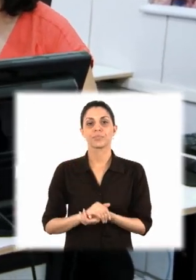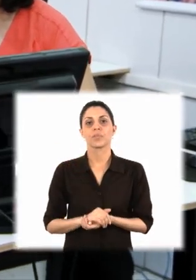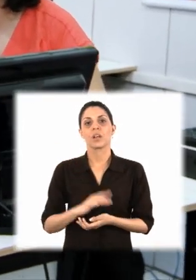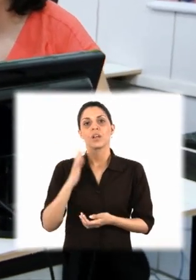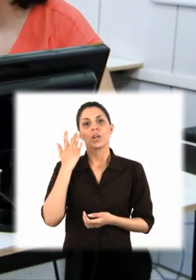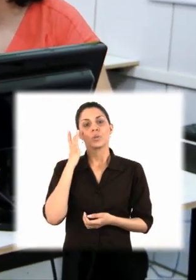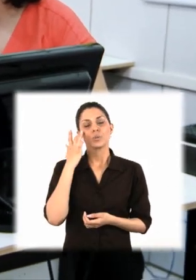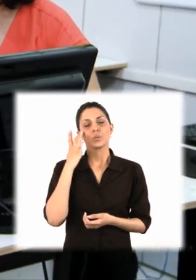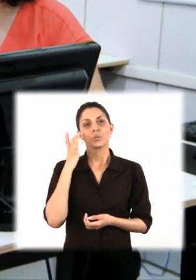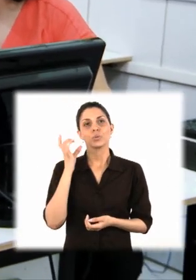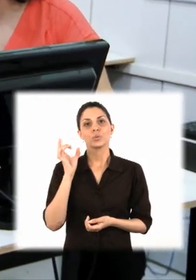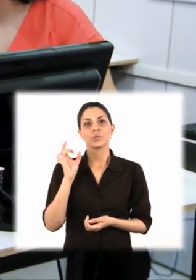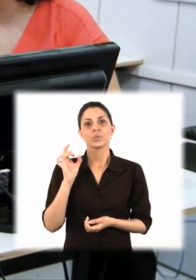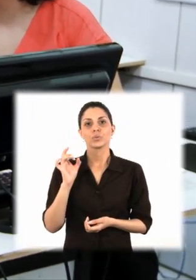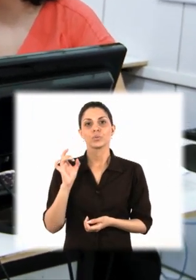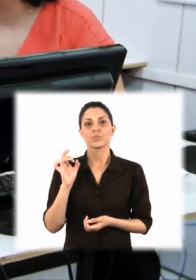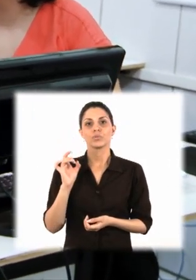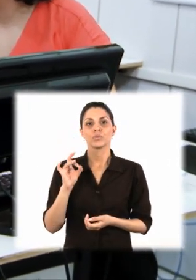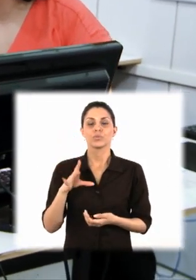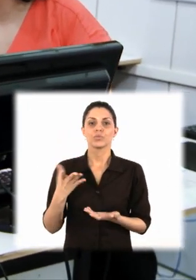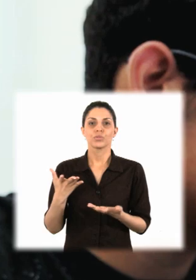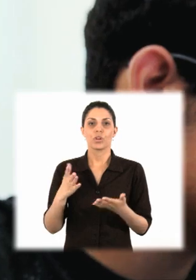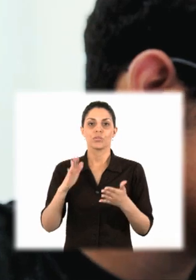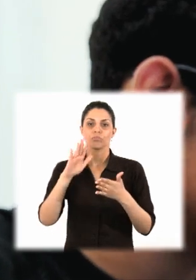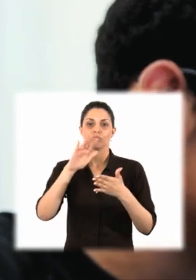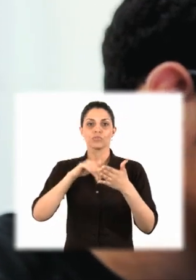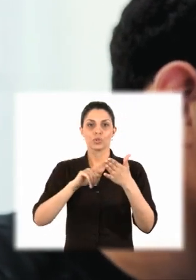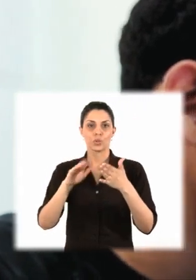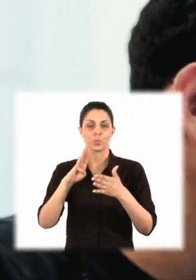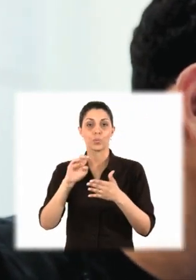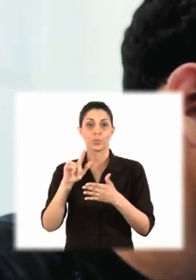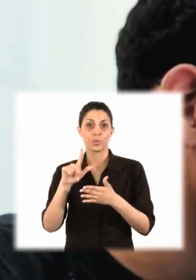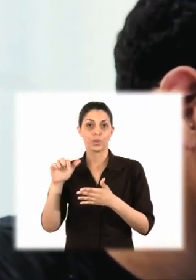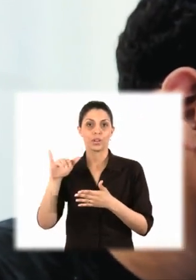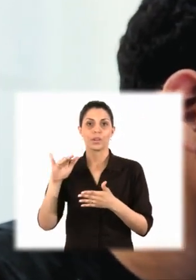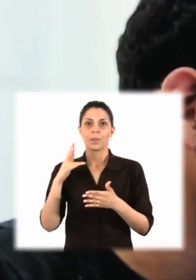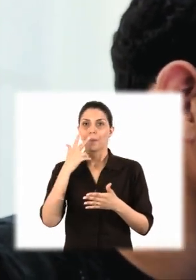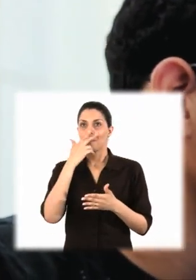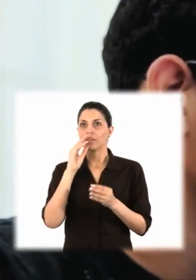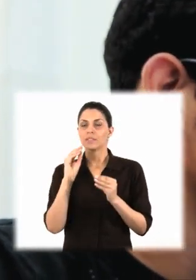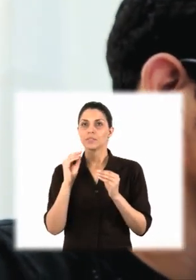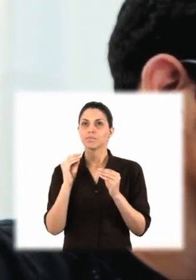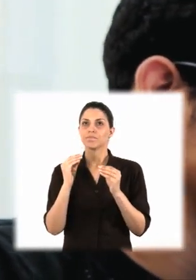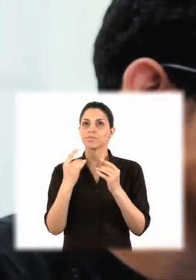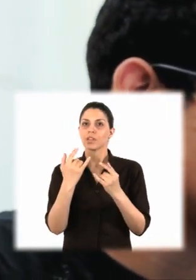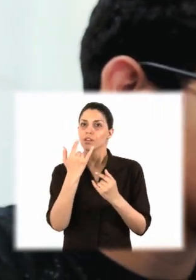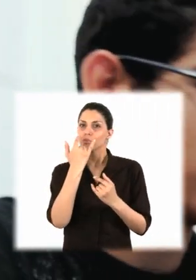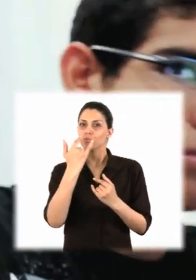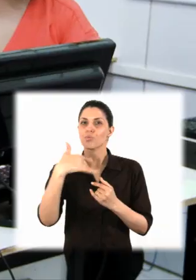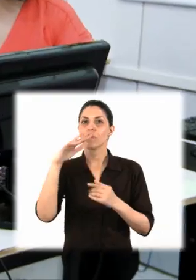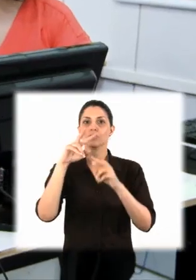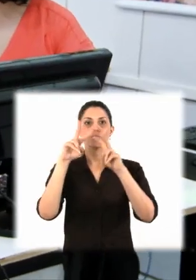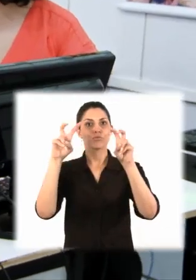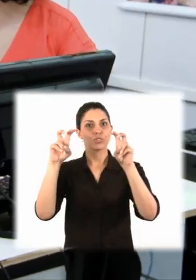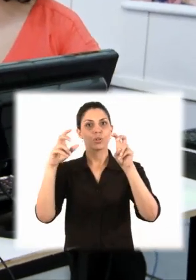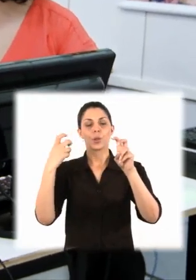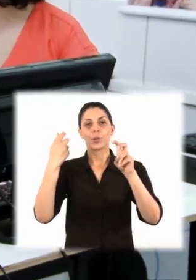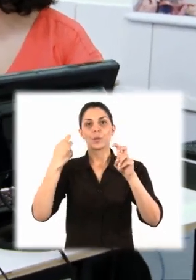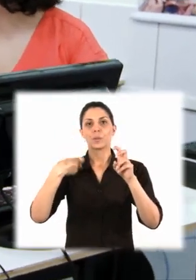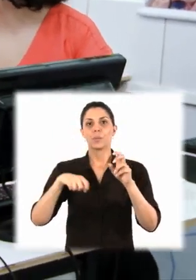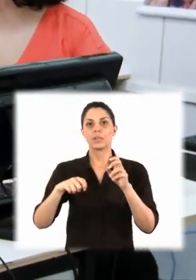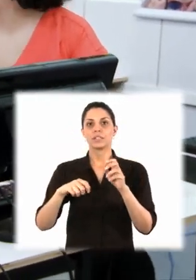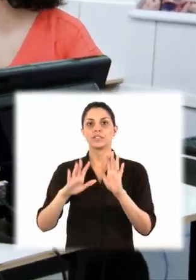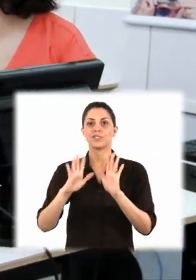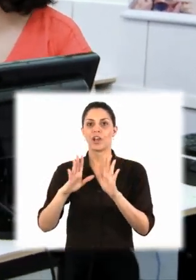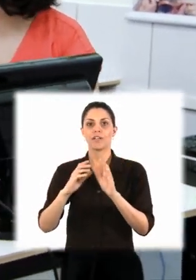Acho que pode ser só diga não ao bullying, alguma coisa assim, alguma coisa mais convidativa, né? Porque eu acho que o título ele não